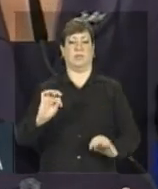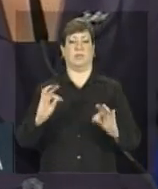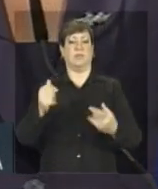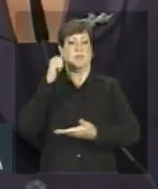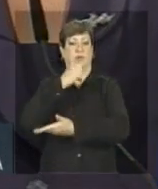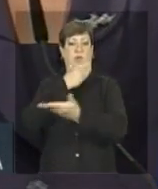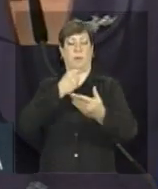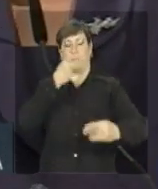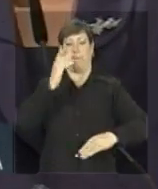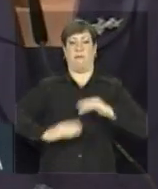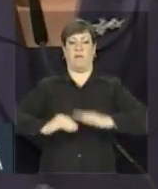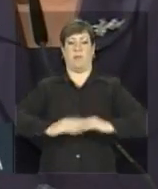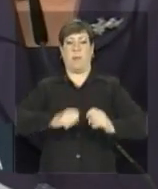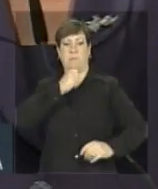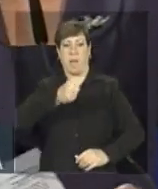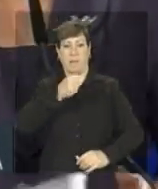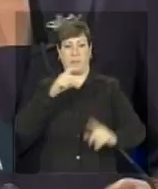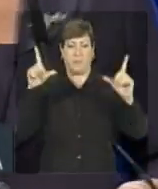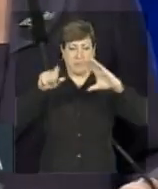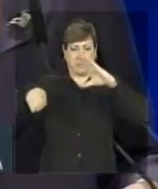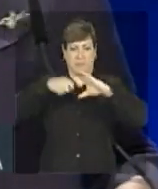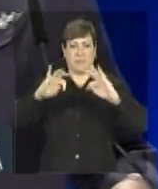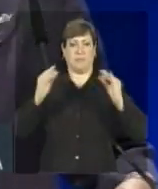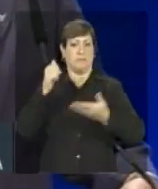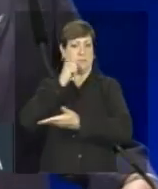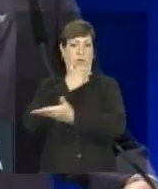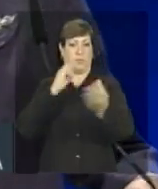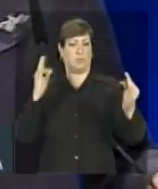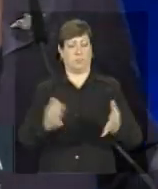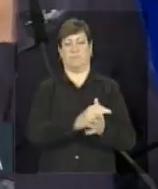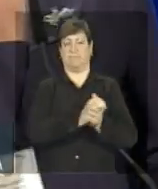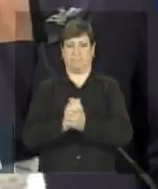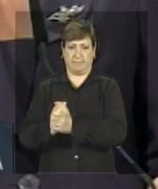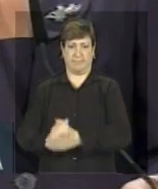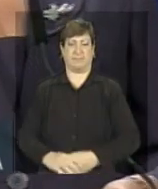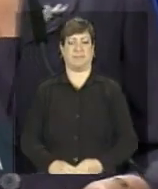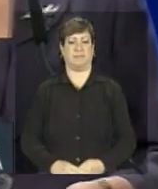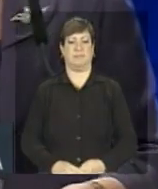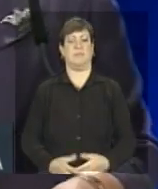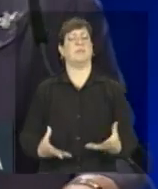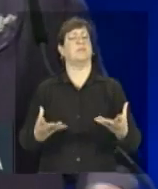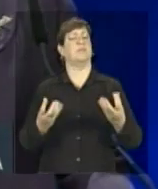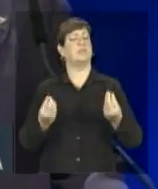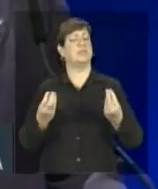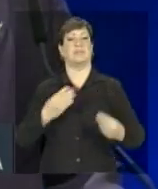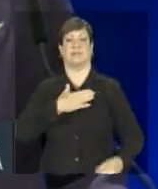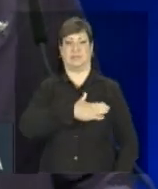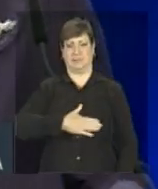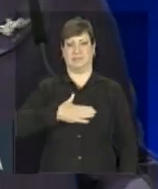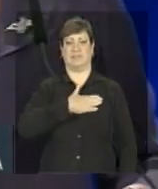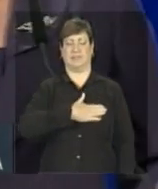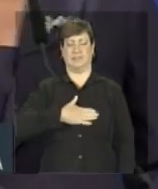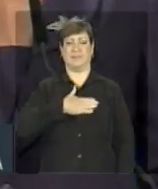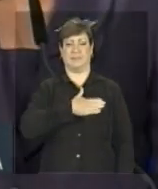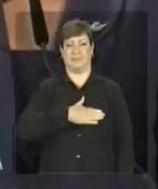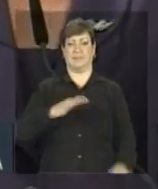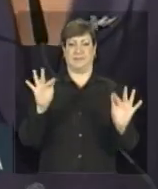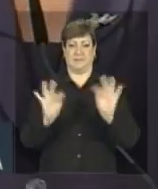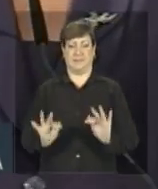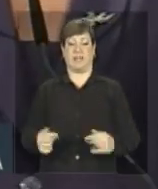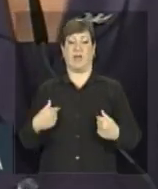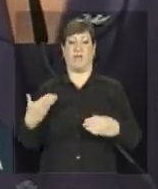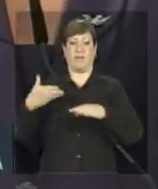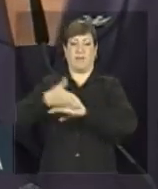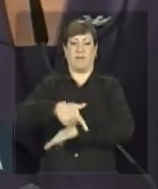senhores profissionais da imprensa, senhoras e senhores. Com grande satisfação, participo